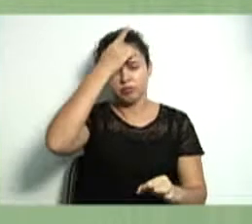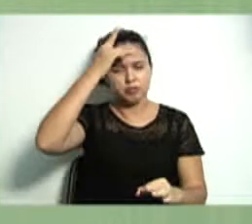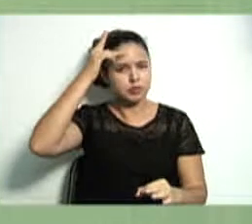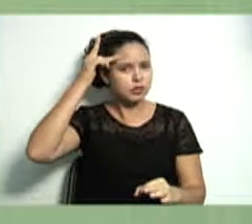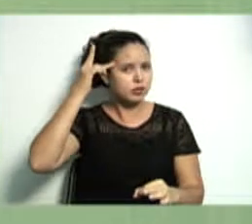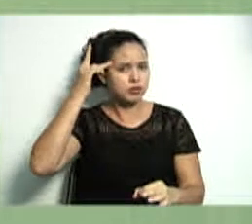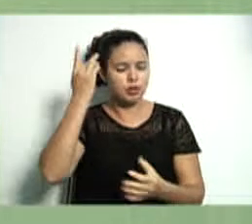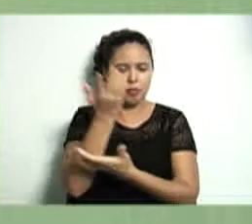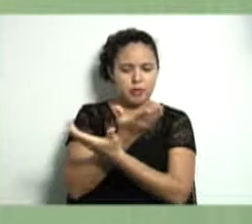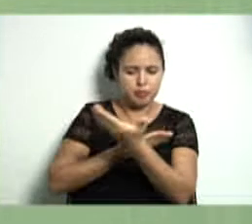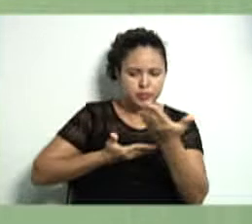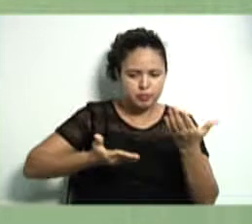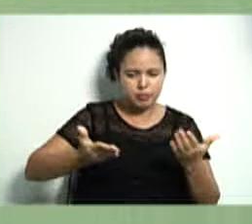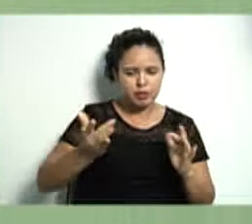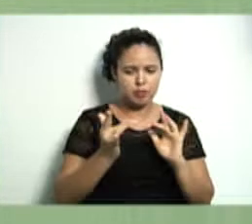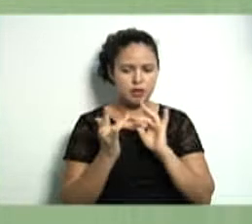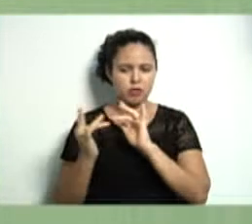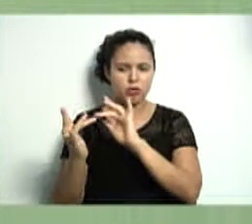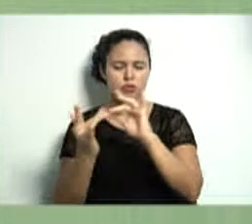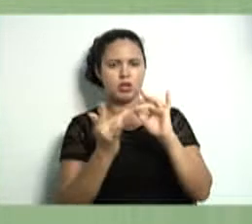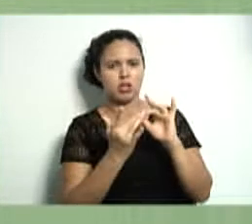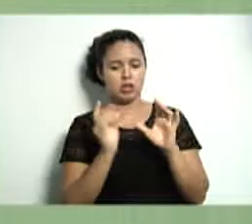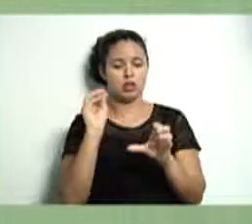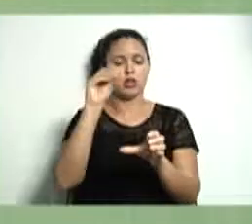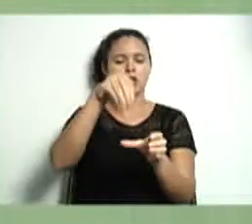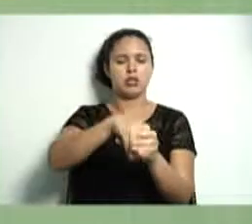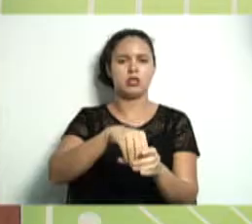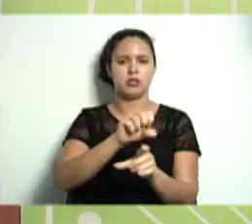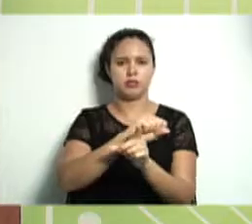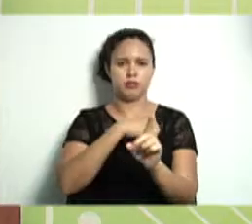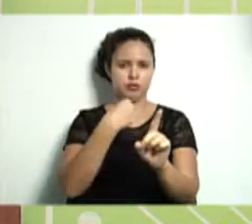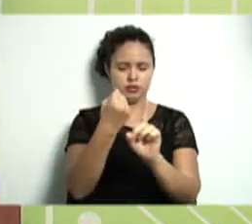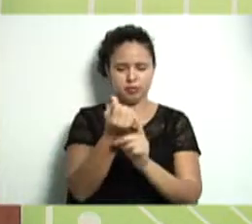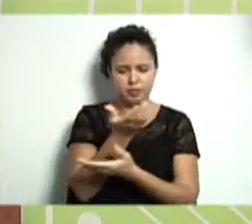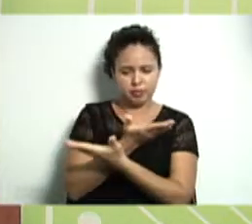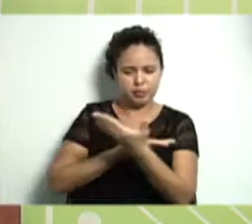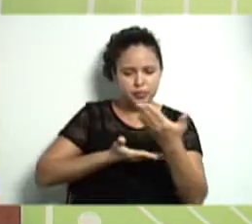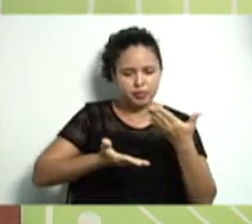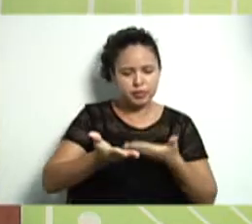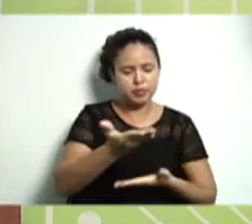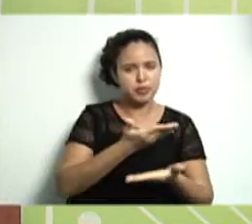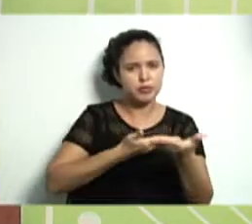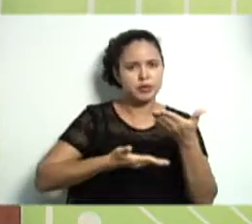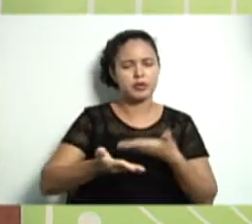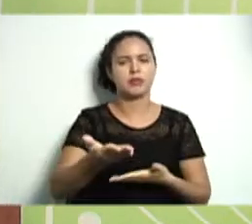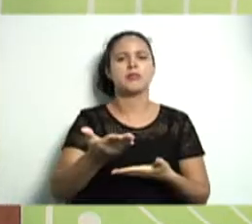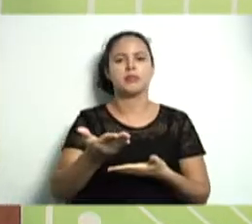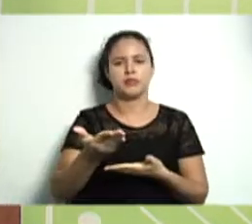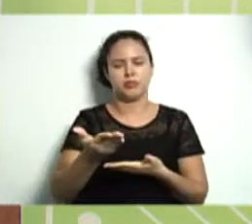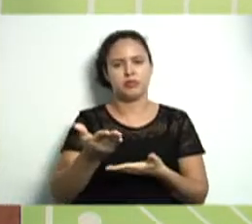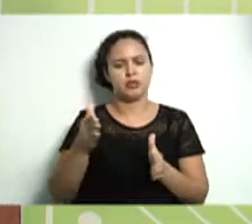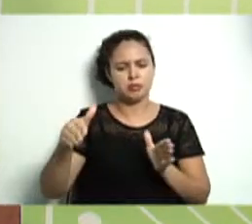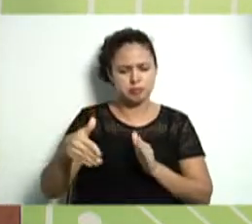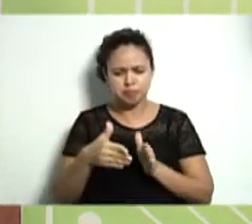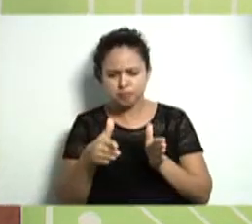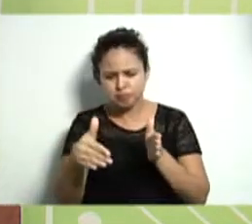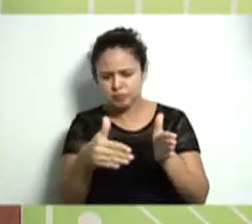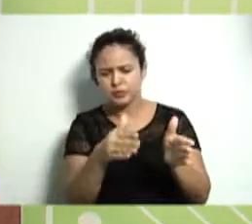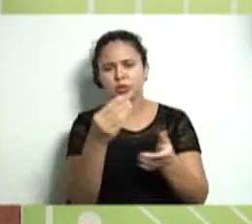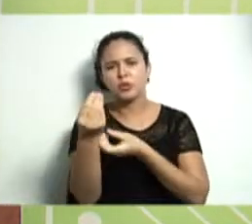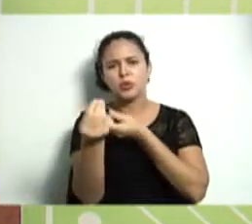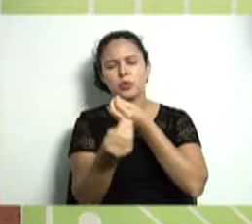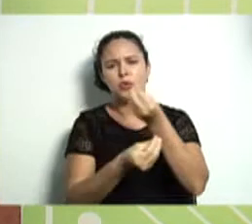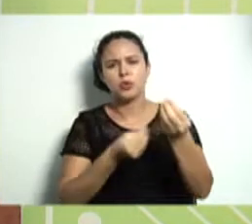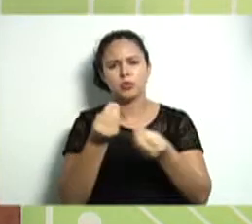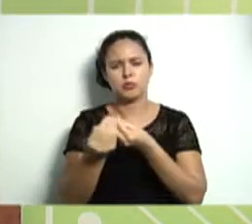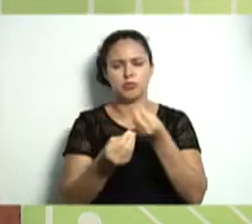forma como eles vão se relacionar dentro da sociedade é que vai dirigir como o